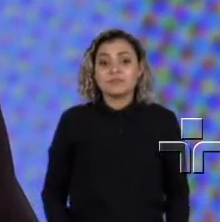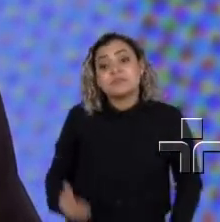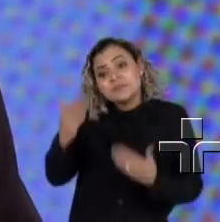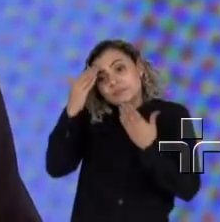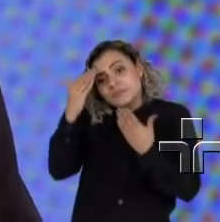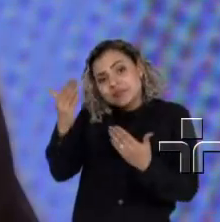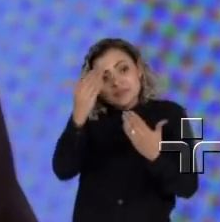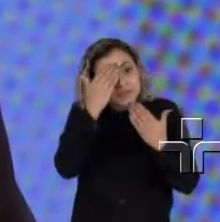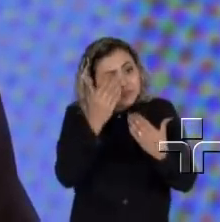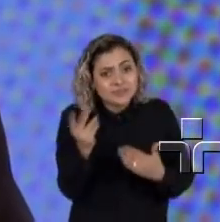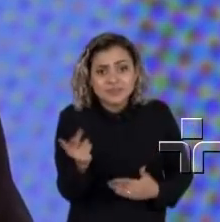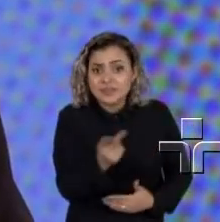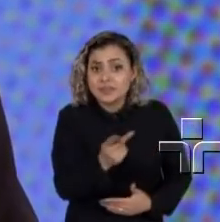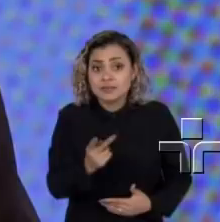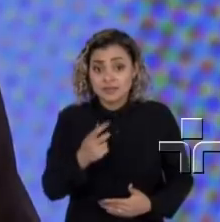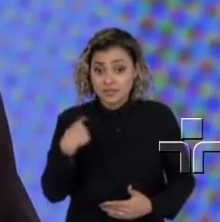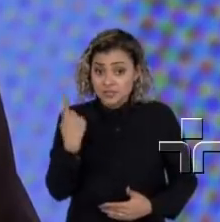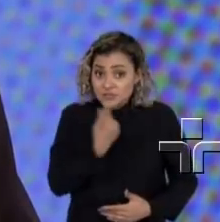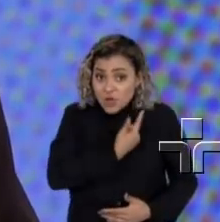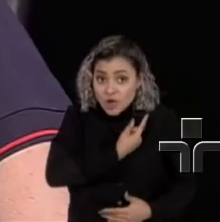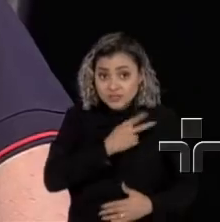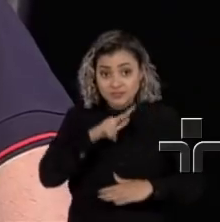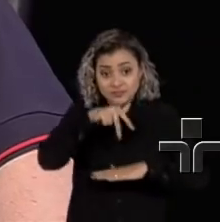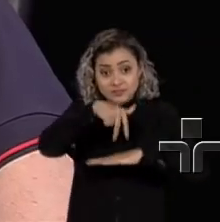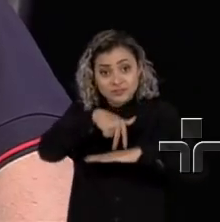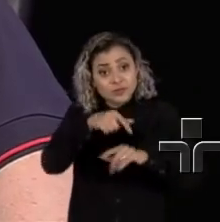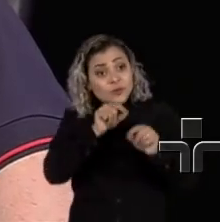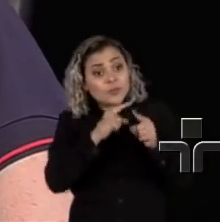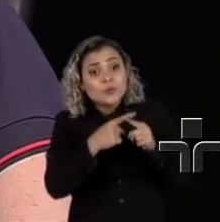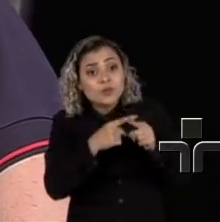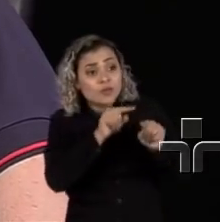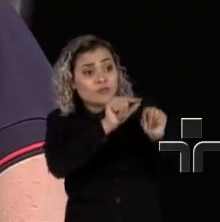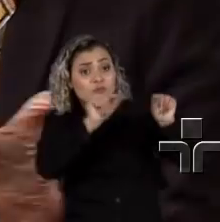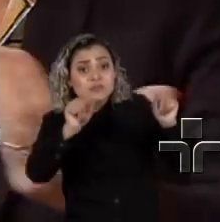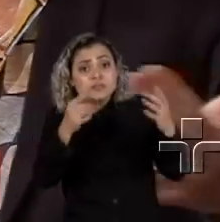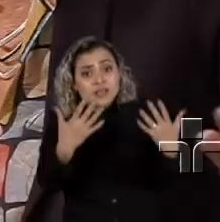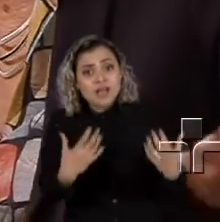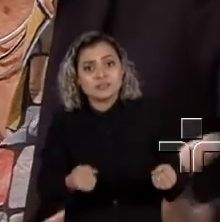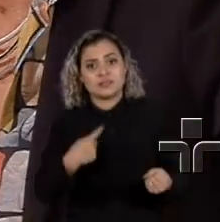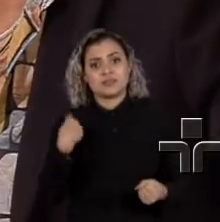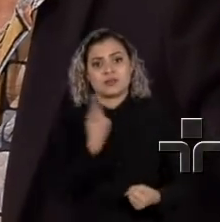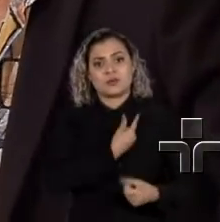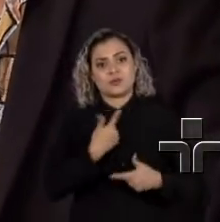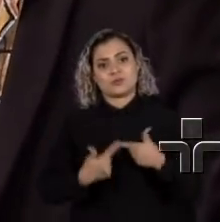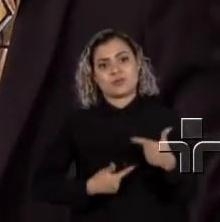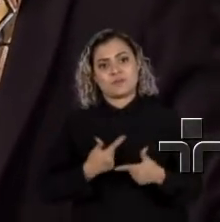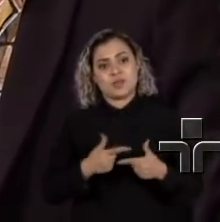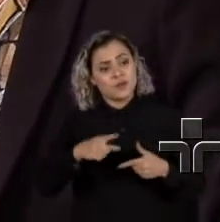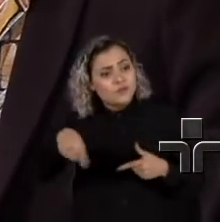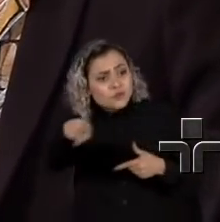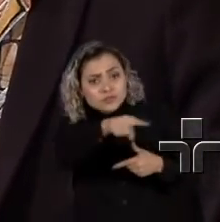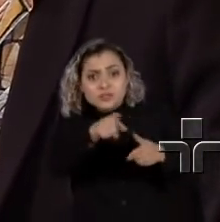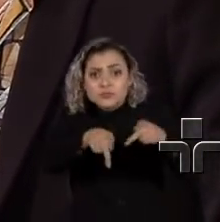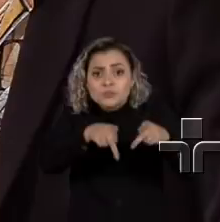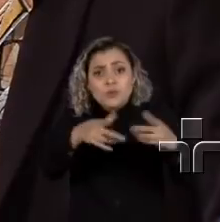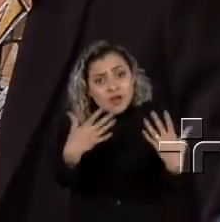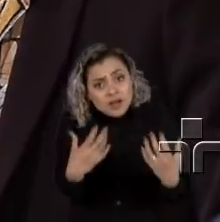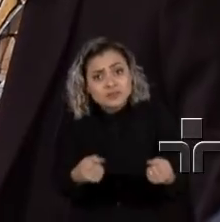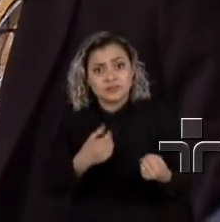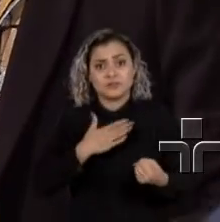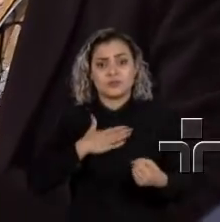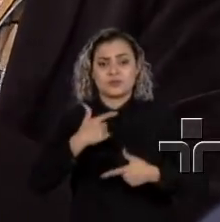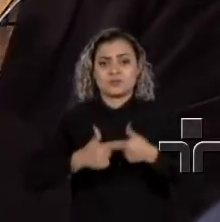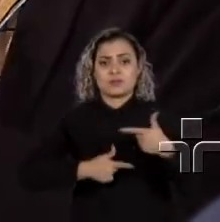a vocês. A gente só existe porque vocês reconheceram o trabalho nosso. É por isso que a gente